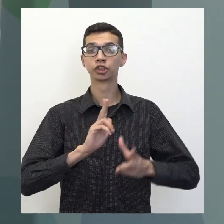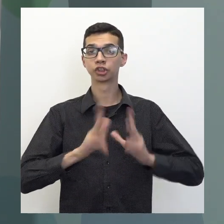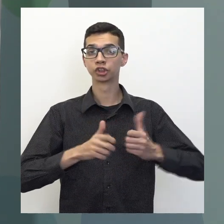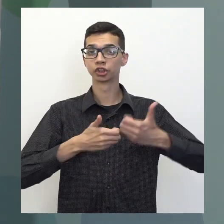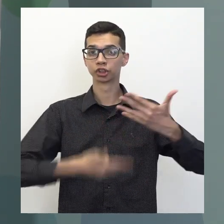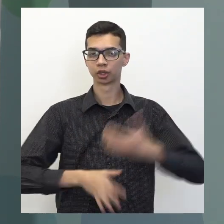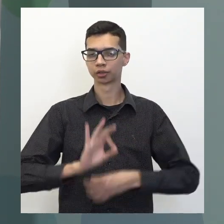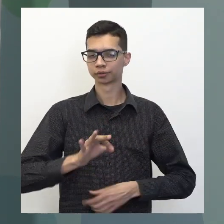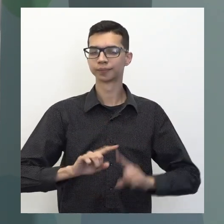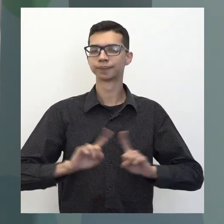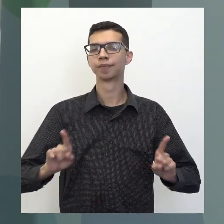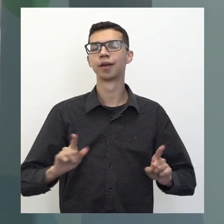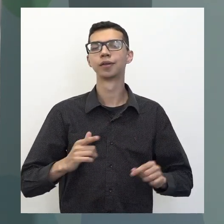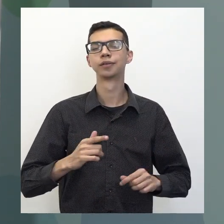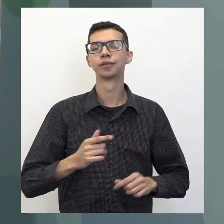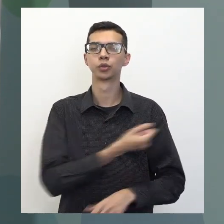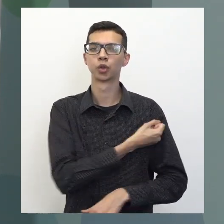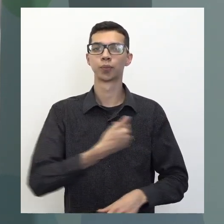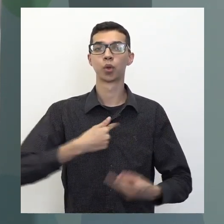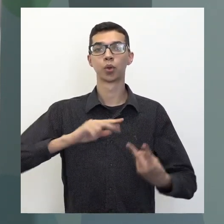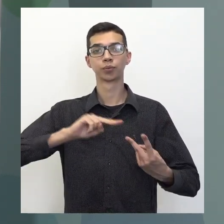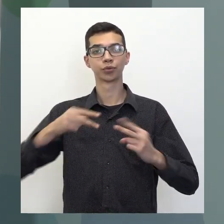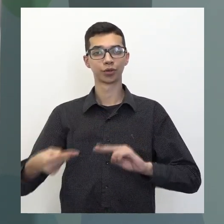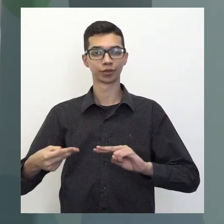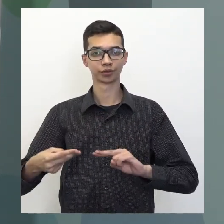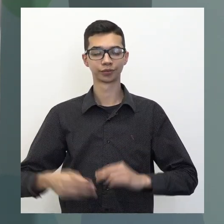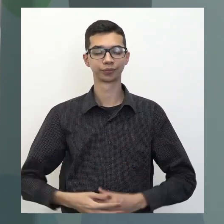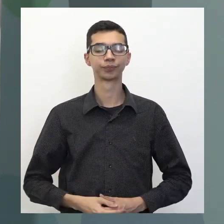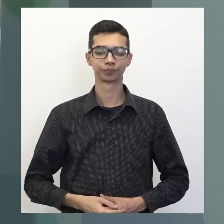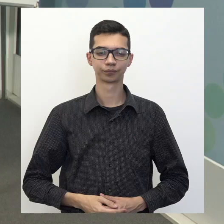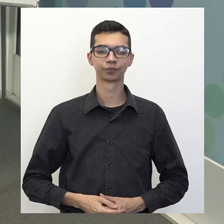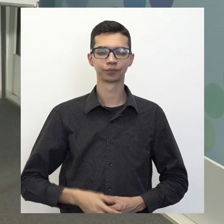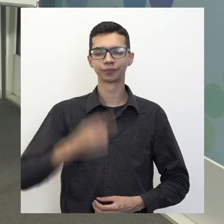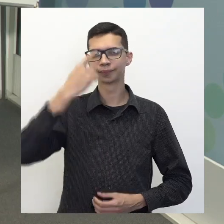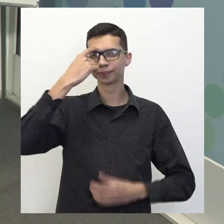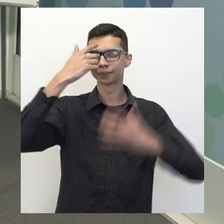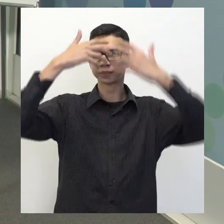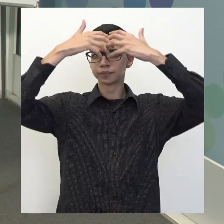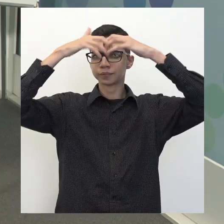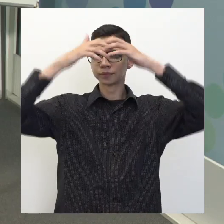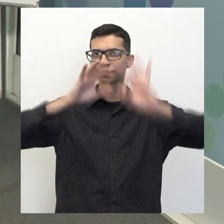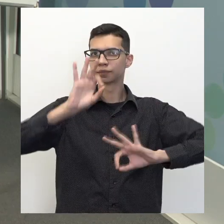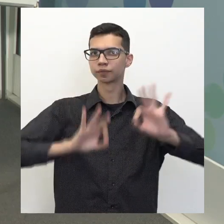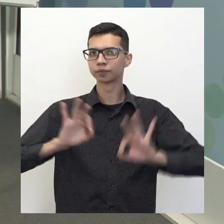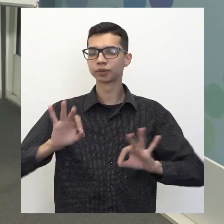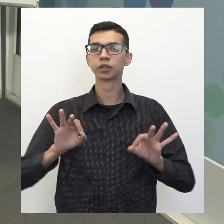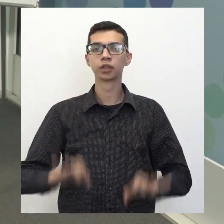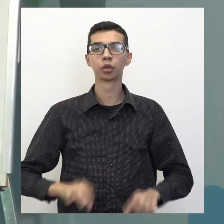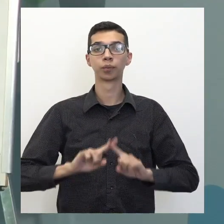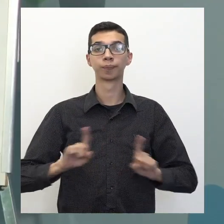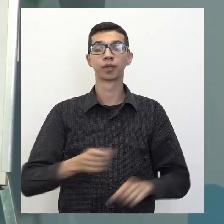como eu inverti os valores, né, o raciocínio estava certo, porém os valores eu acabei invertendo e acabou dando